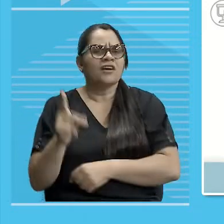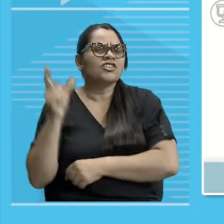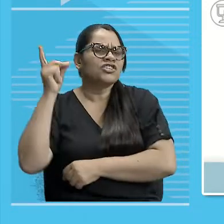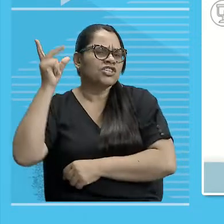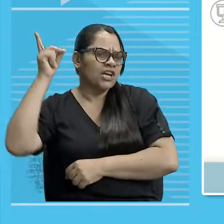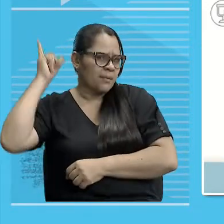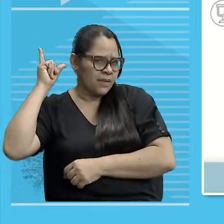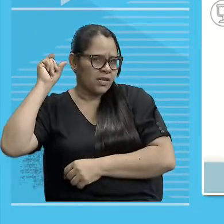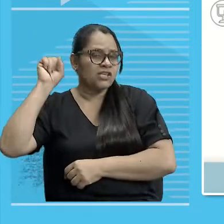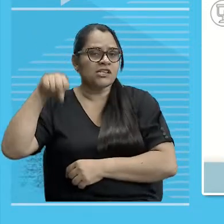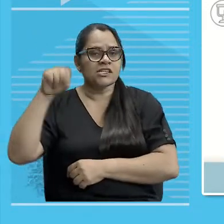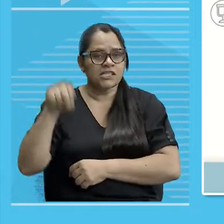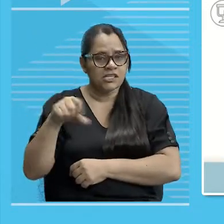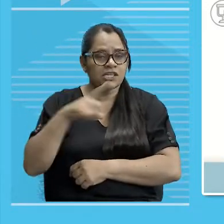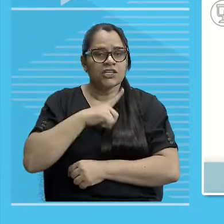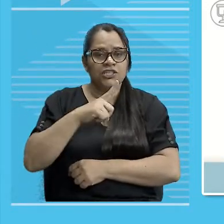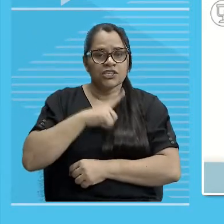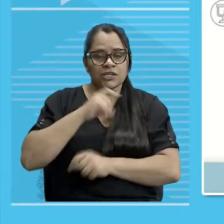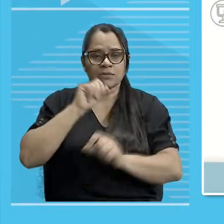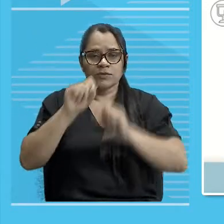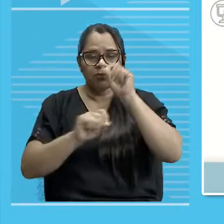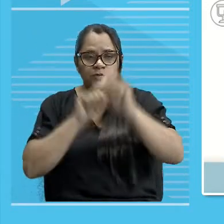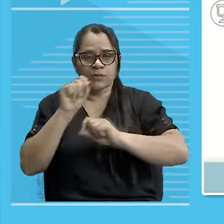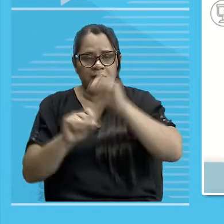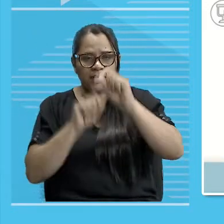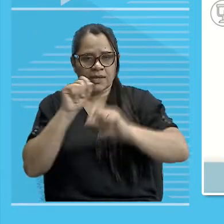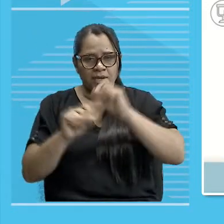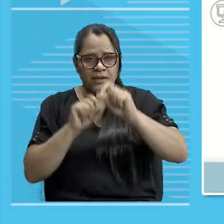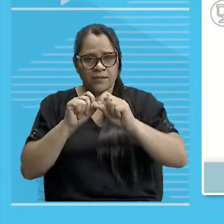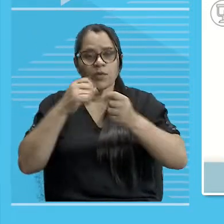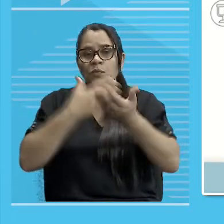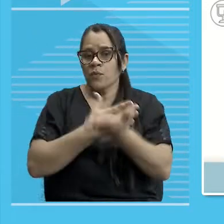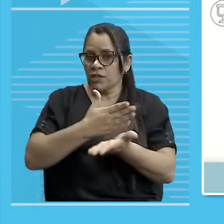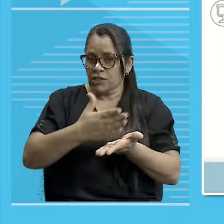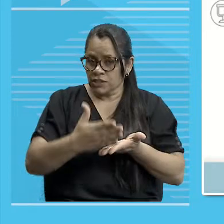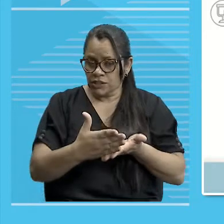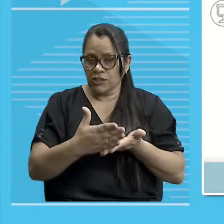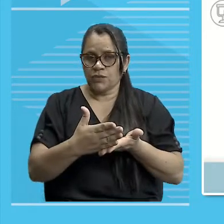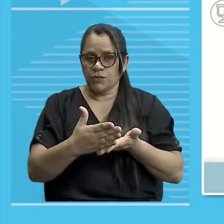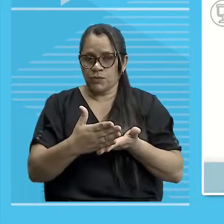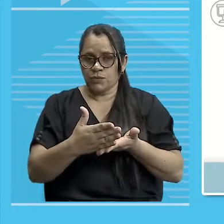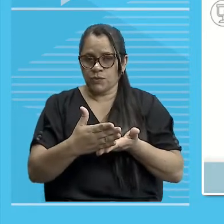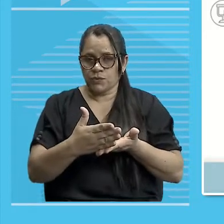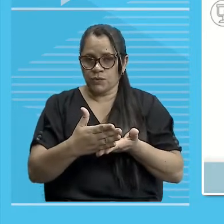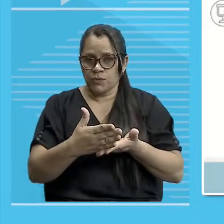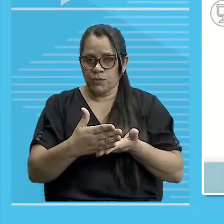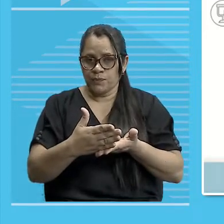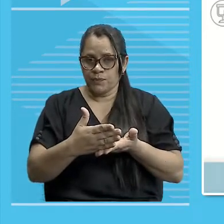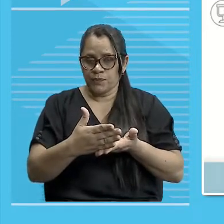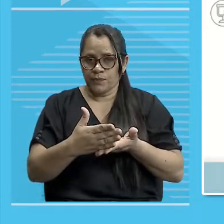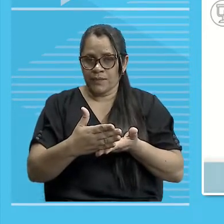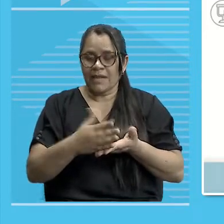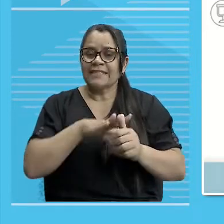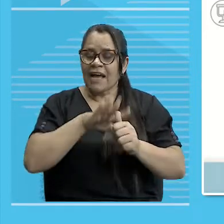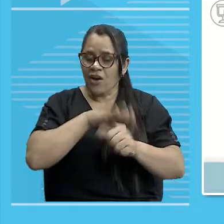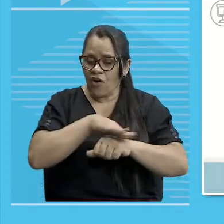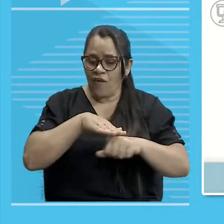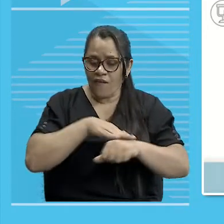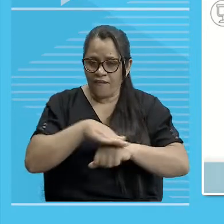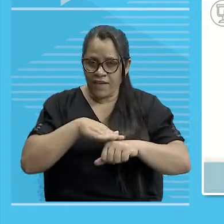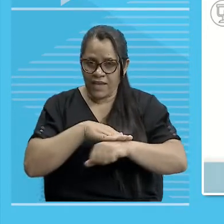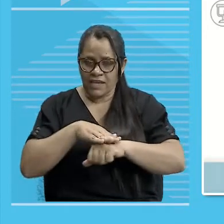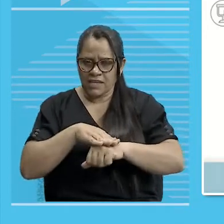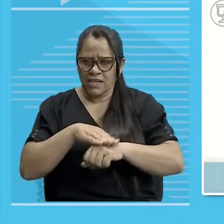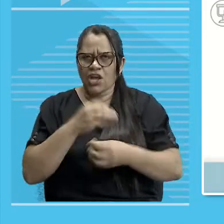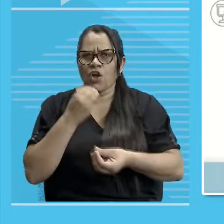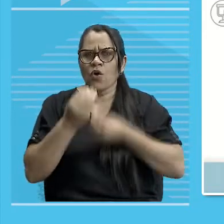Antigamente, sim, nós tínhamos o início, né, dessa fala